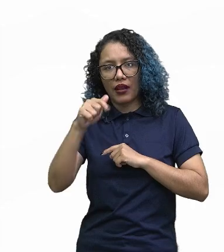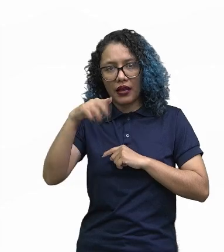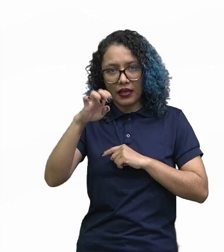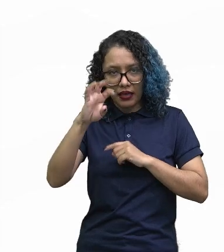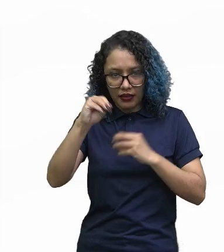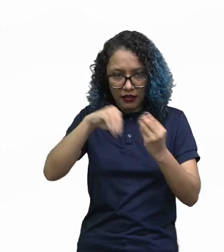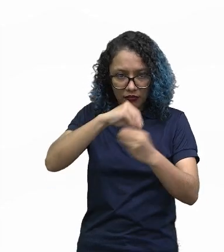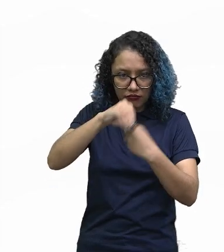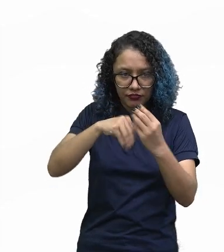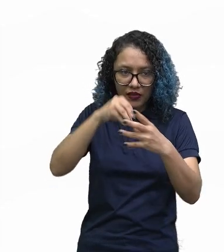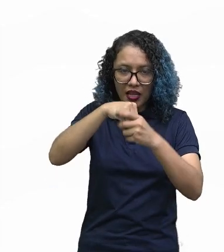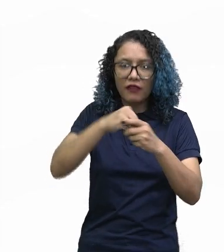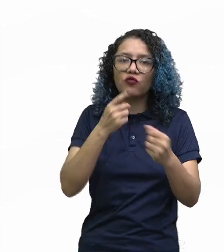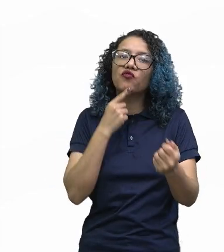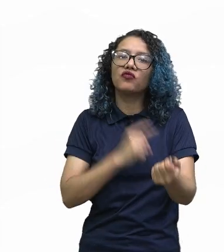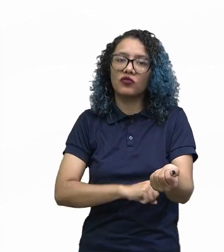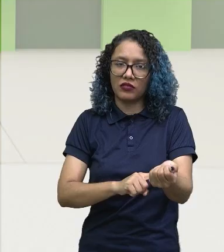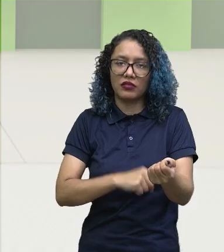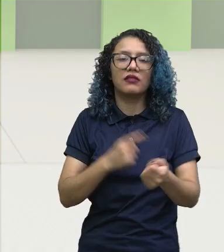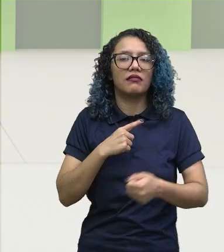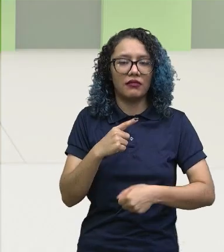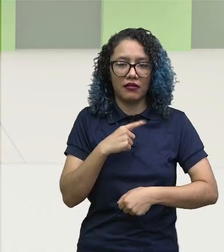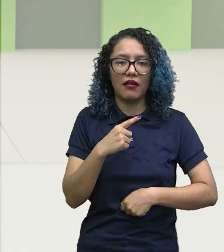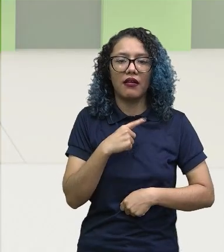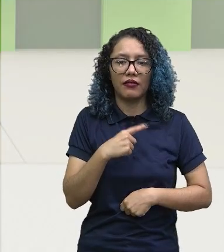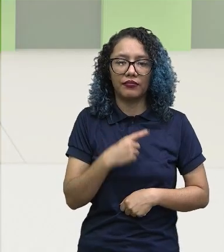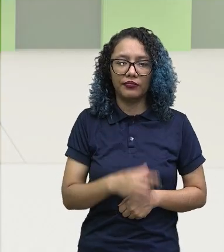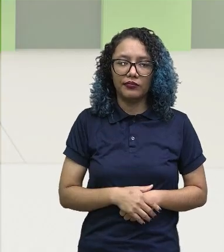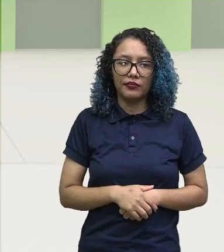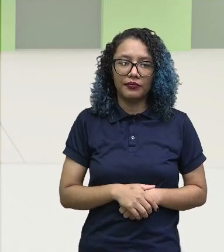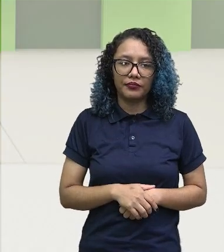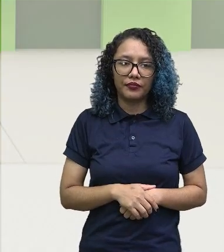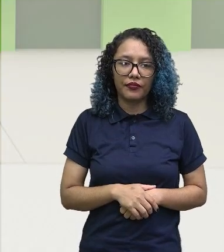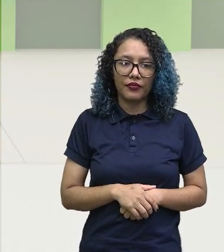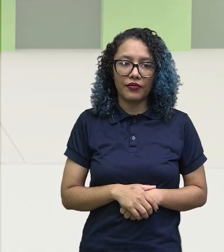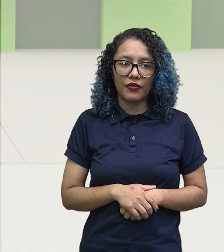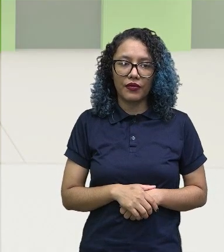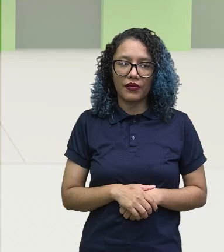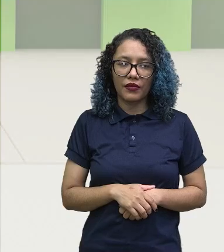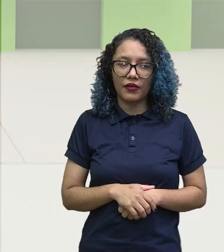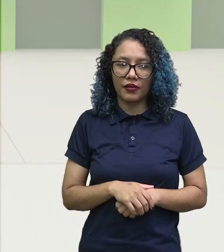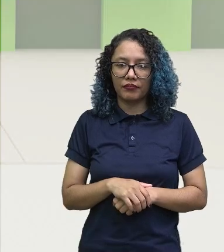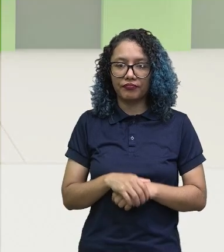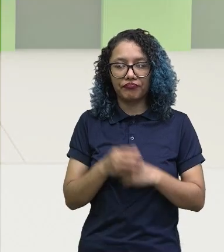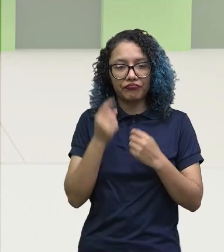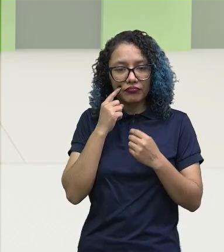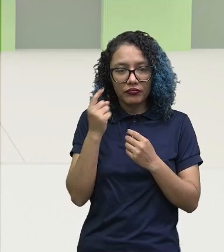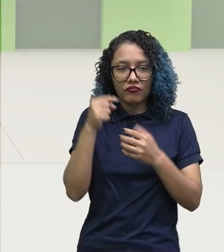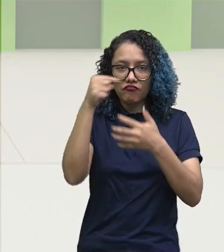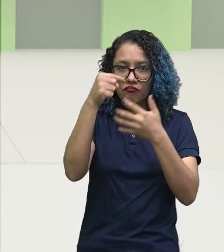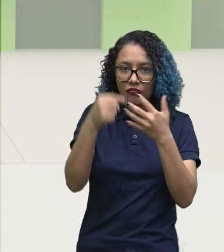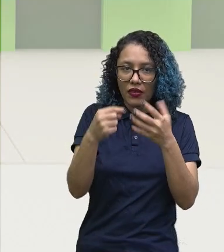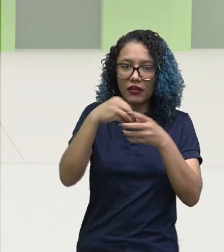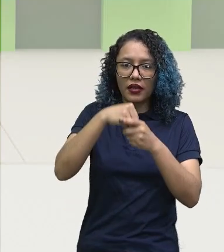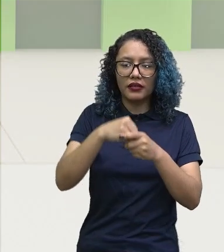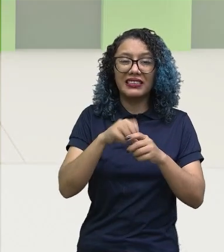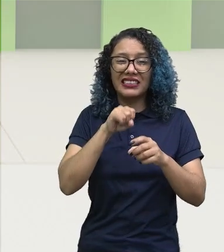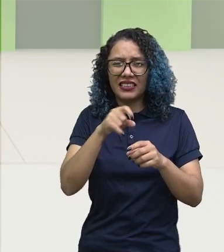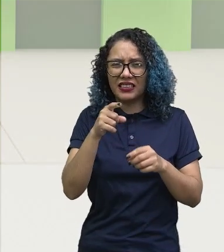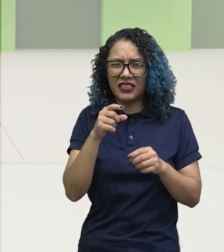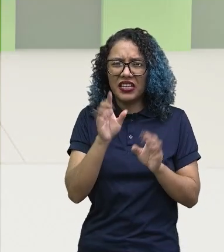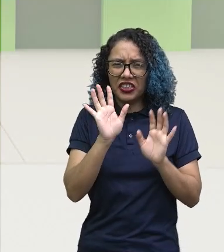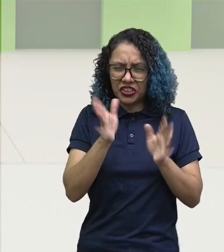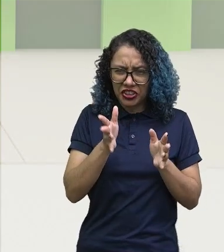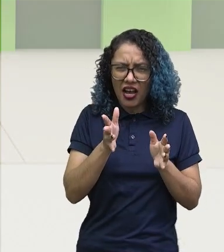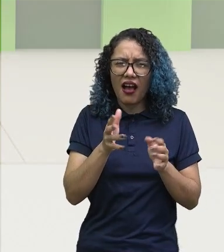plaquetas, né? Então a gente encontra ali os elementos figurados do nosso sangue, certo? Quem já fez exame de sangue, né,